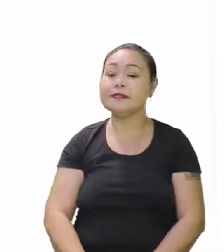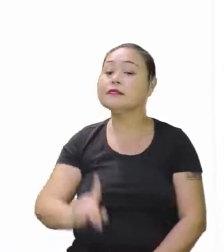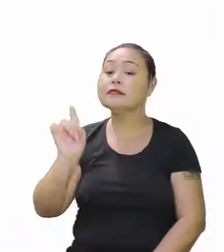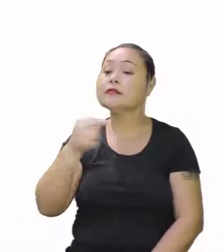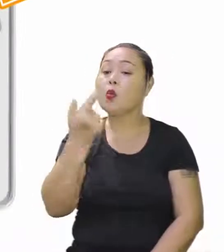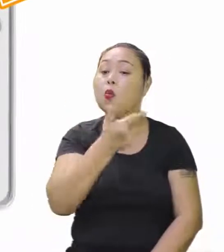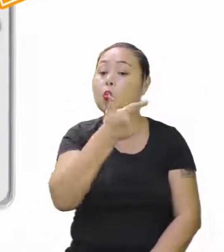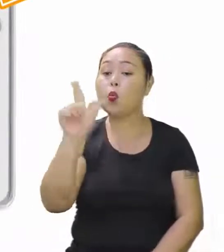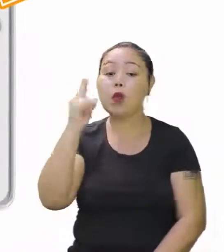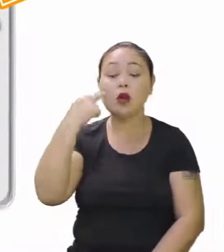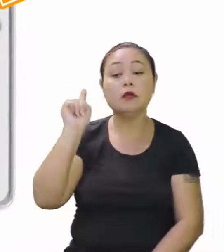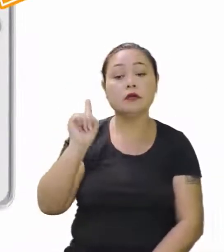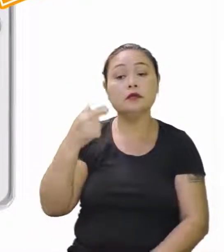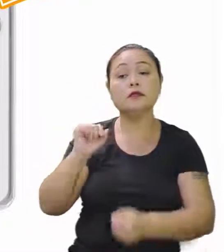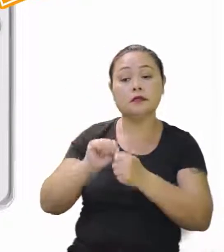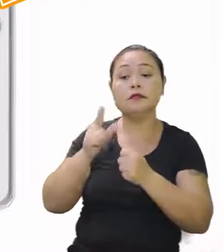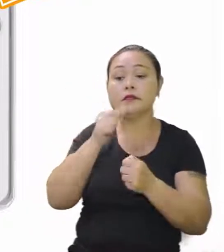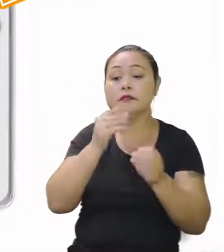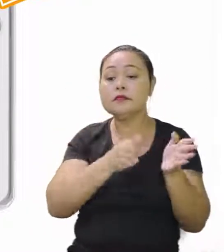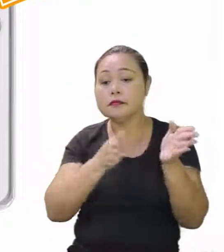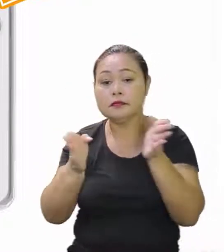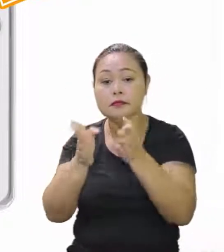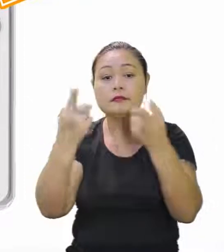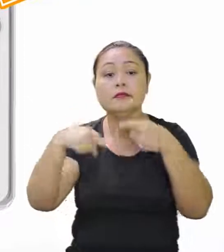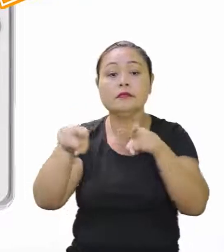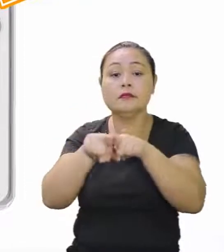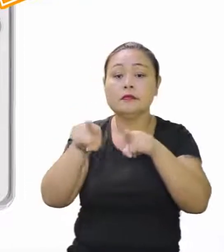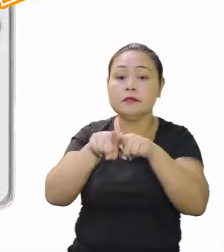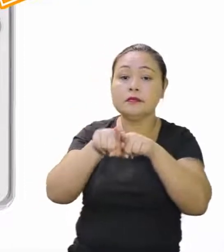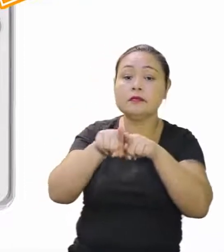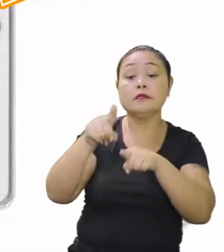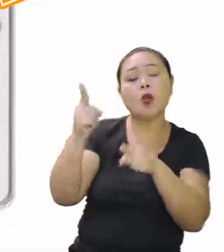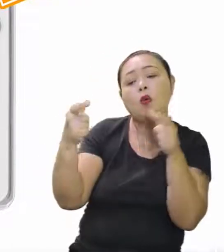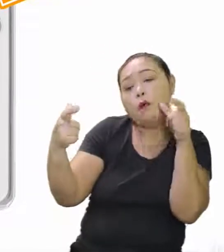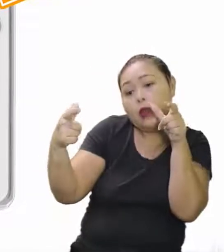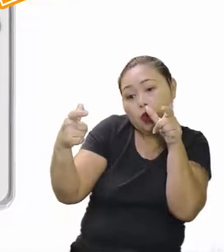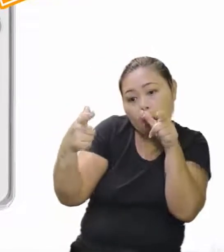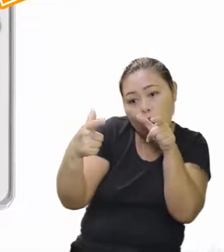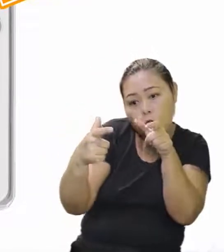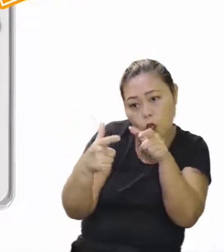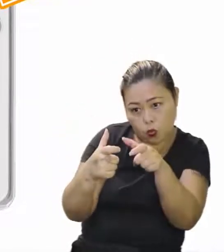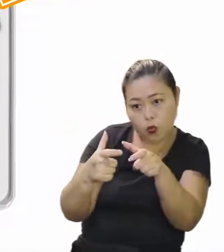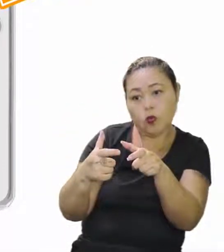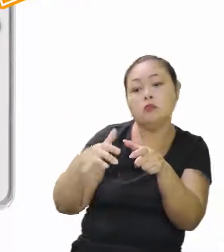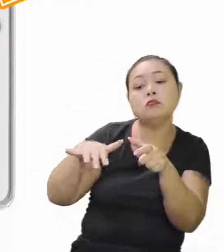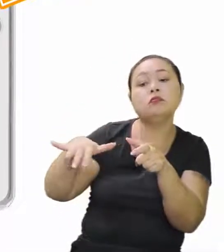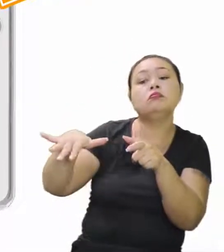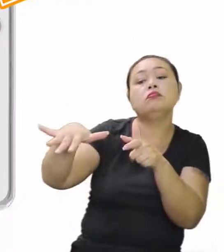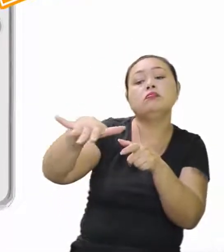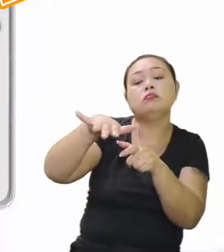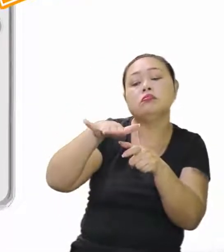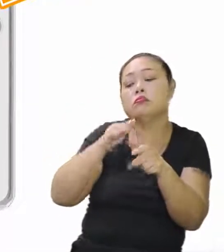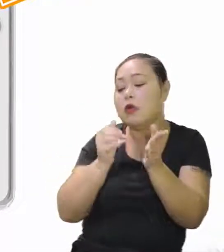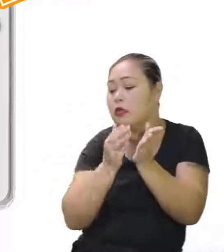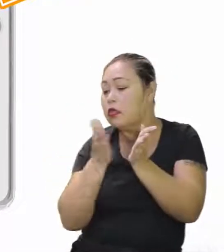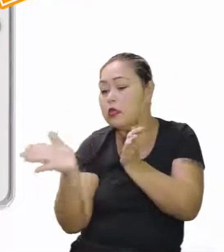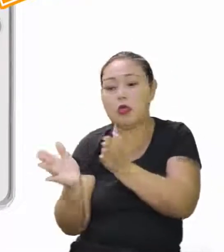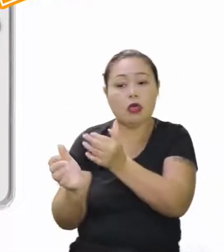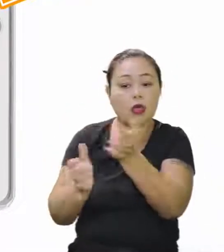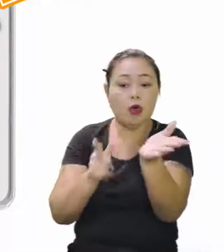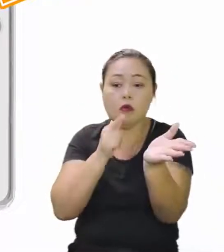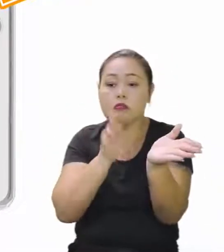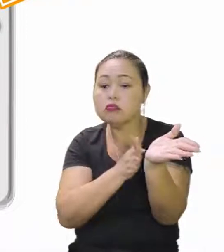Mas tem uma outra partezinha dos rios aqui também. Os rios são os rios menores. São mais rios afluentes, tá?